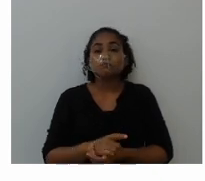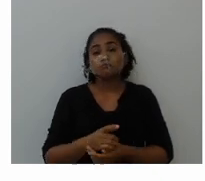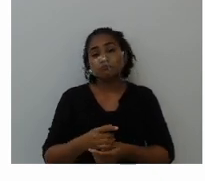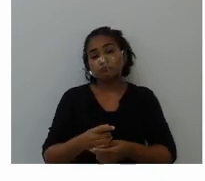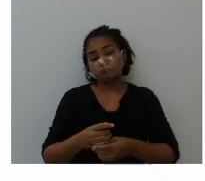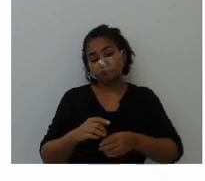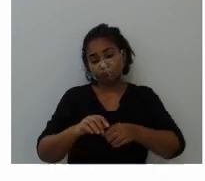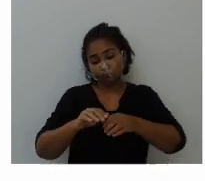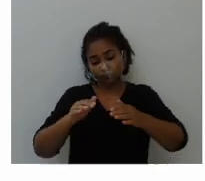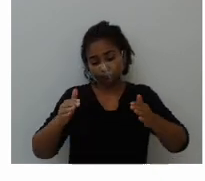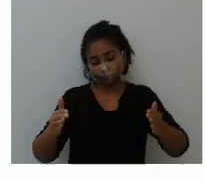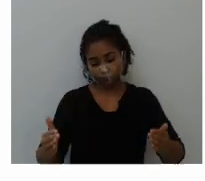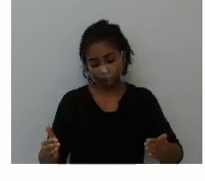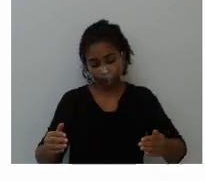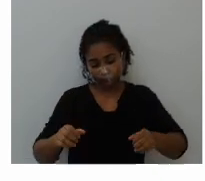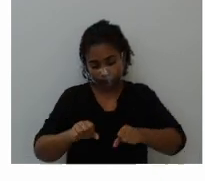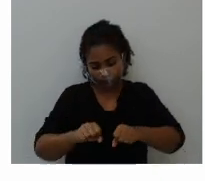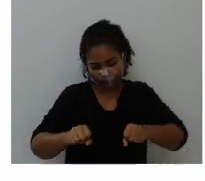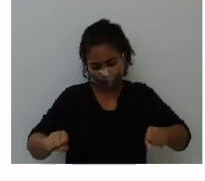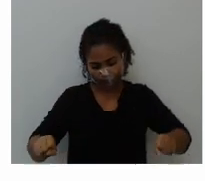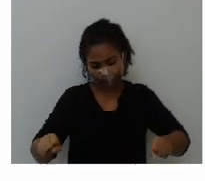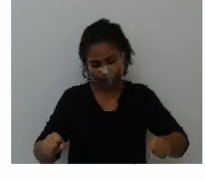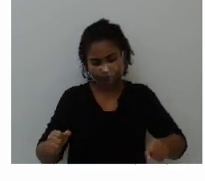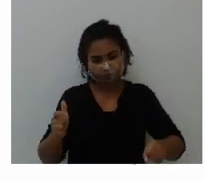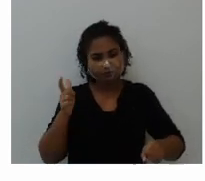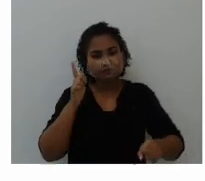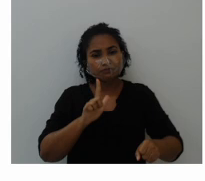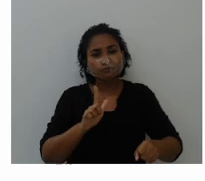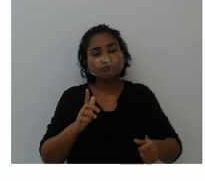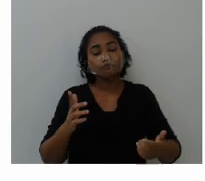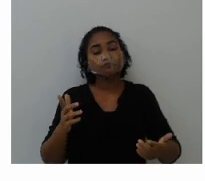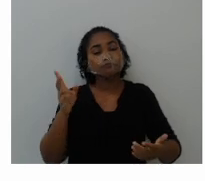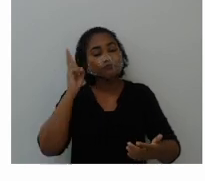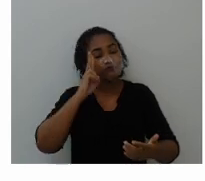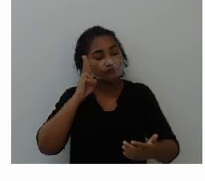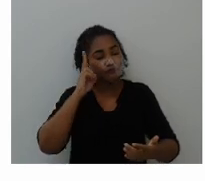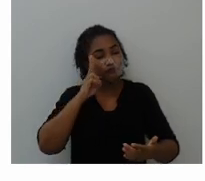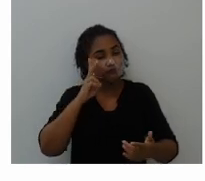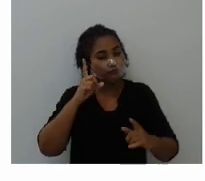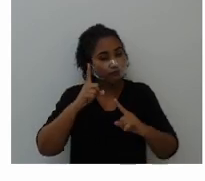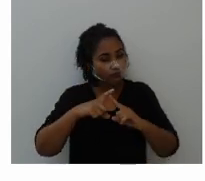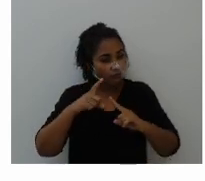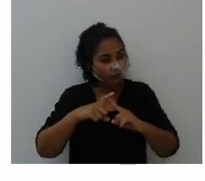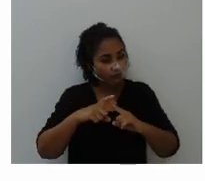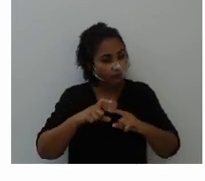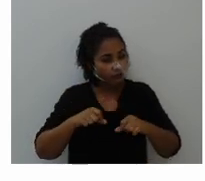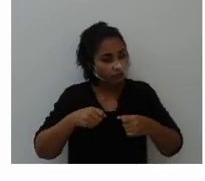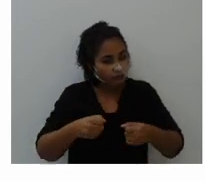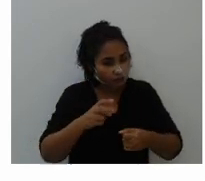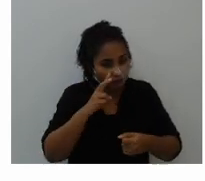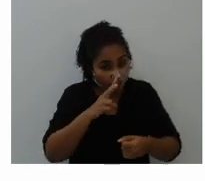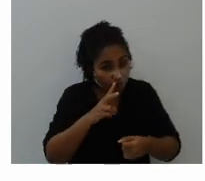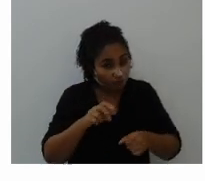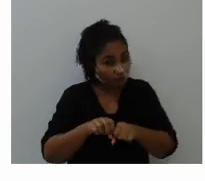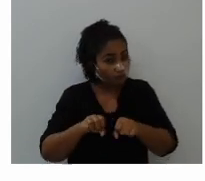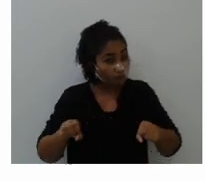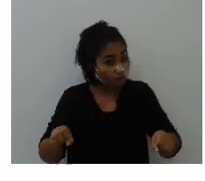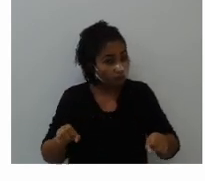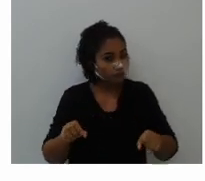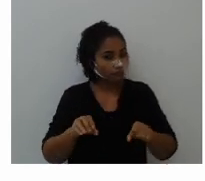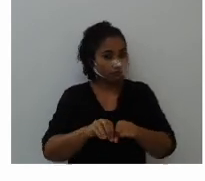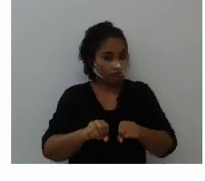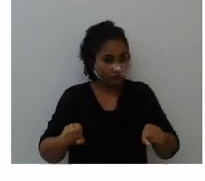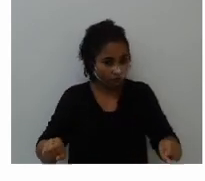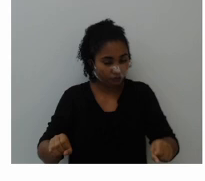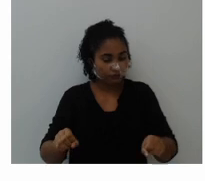preso a duas cordas. Paulinho, qual é a força que está agindo aí? Ó, lembra? Tá lembrado? Corda, né?